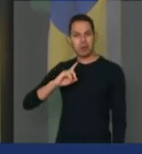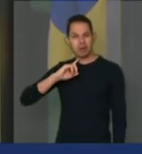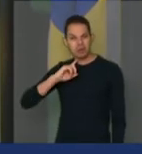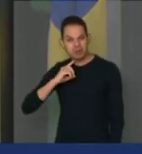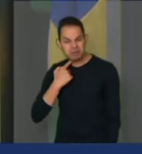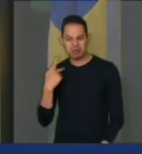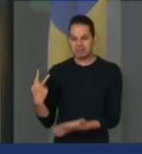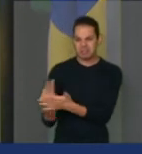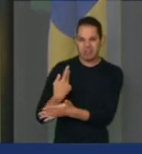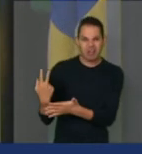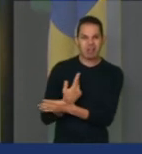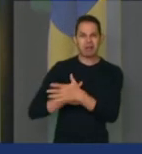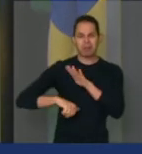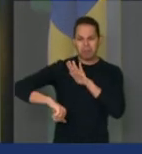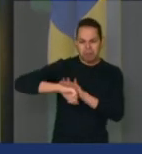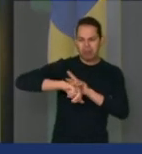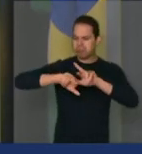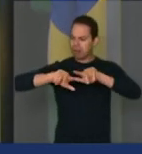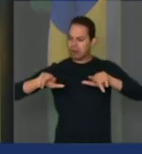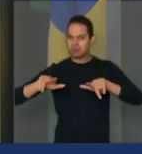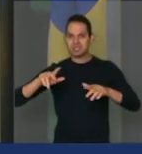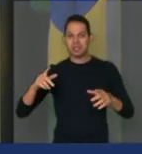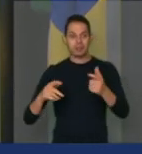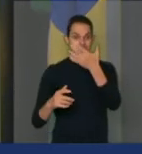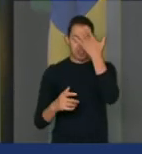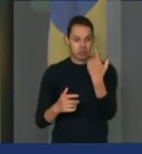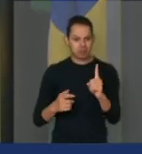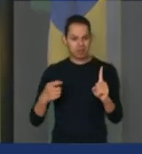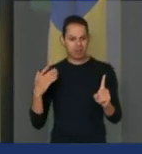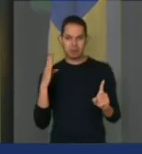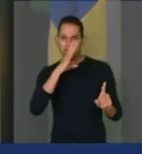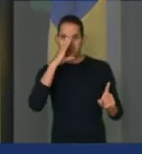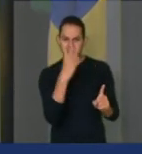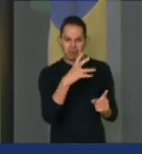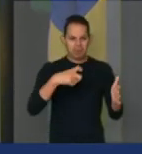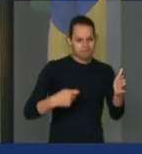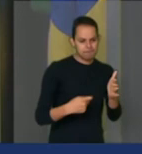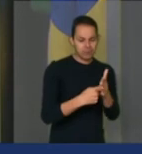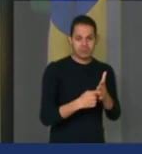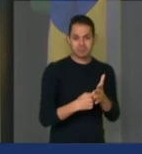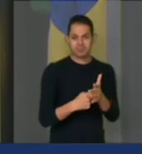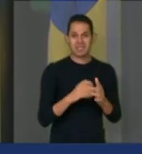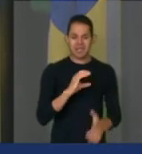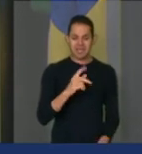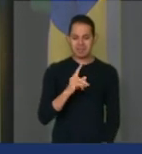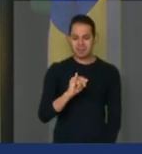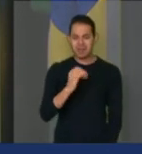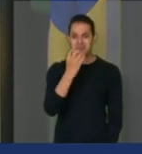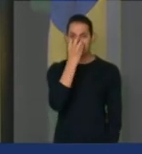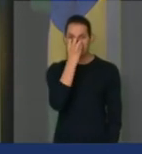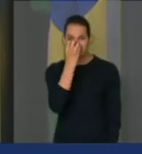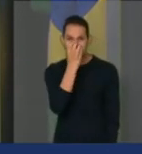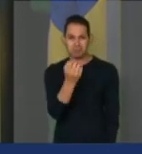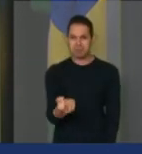galinheiro indiciando alguém nessa CPI de circo trata-se de um circo show de